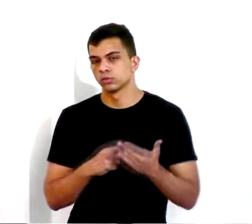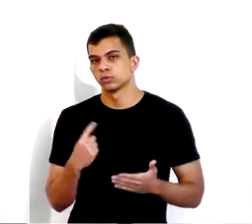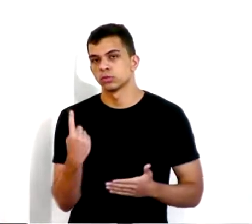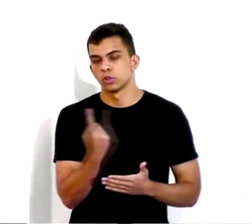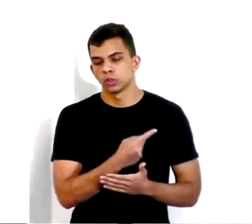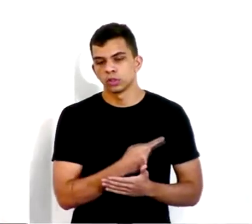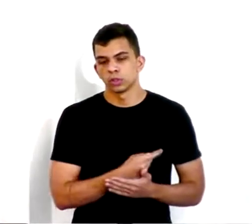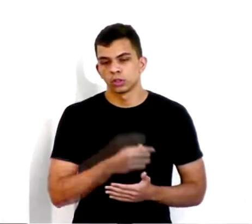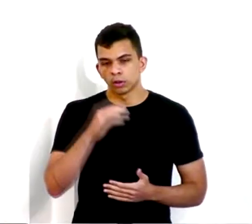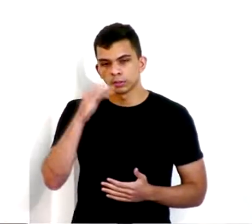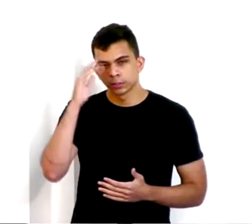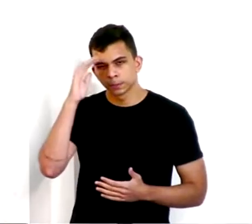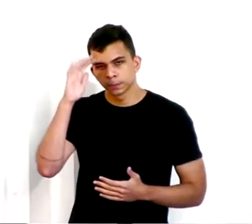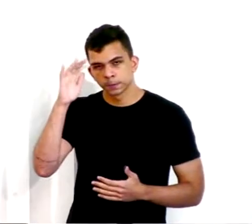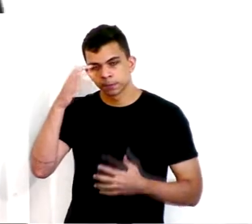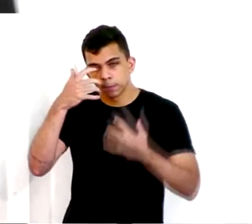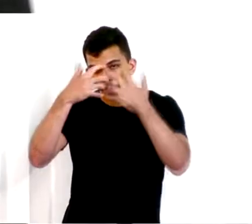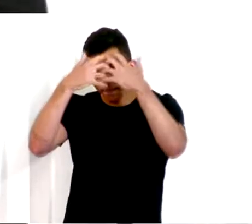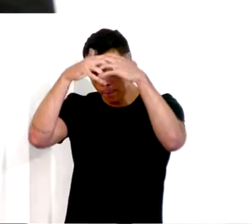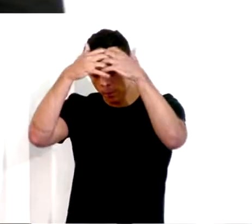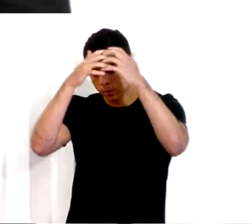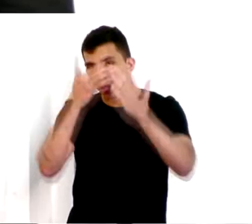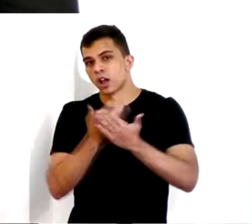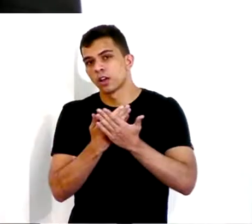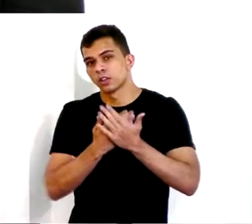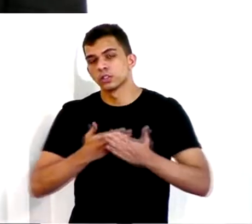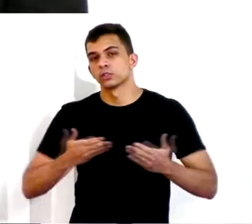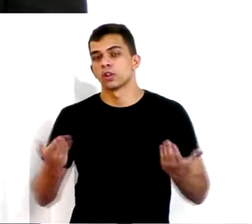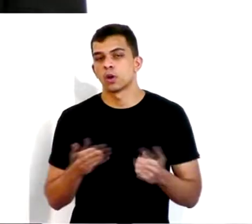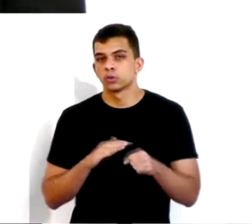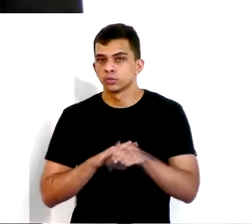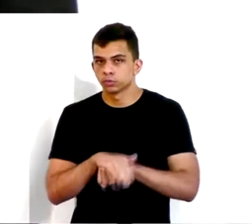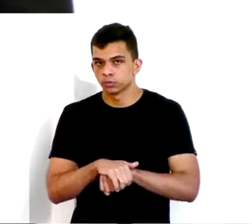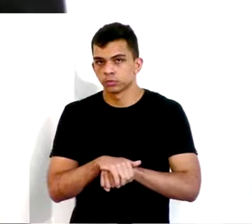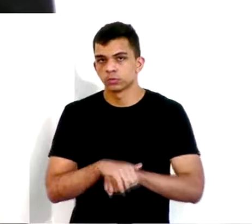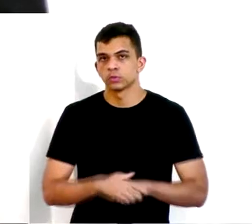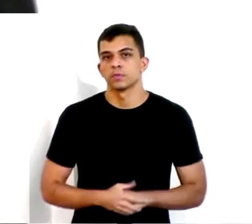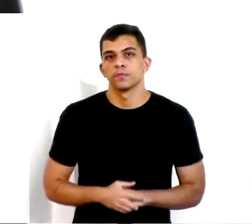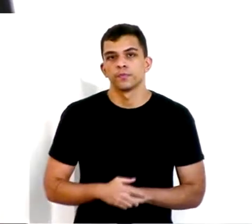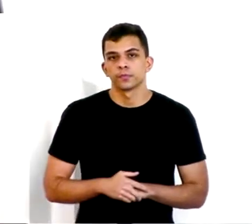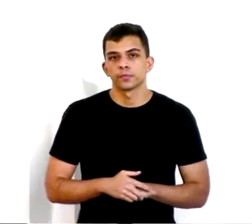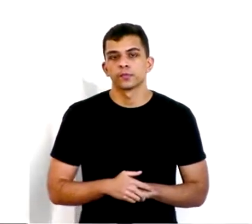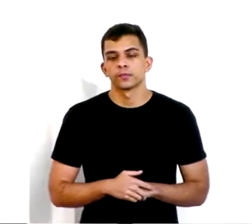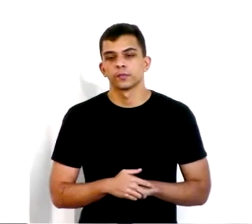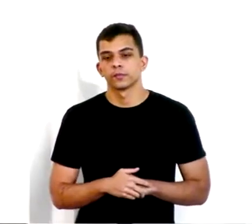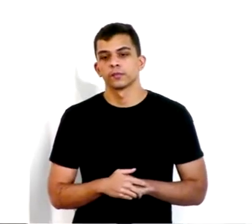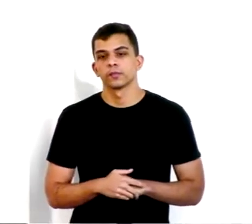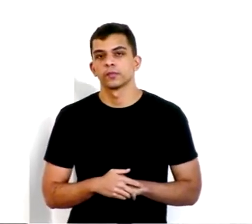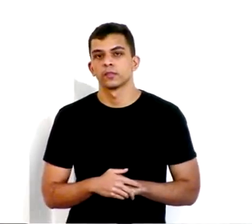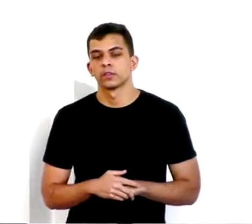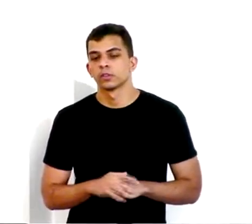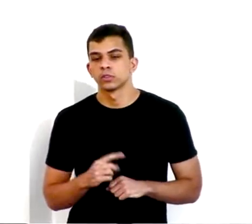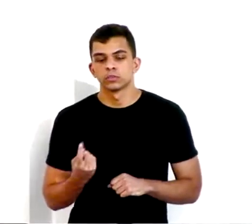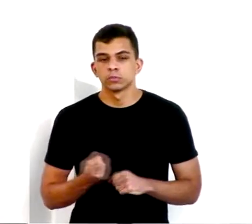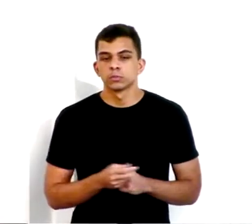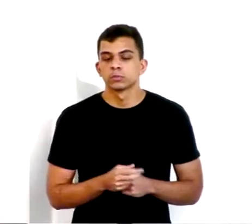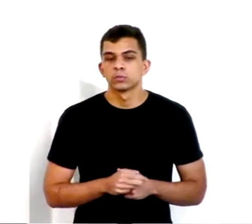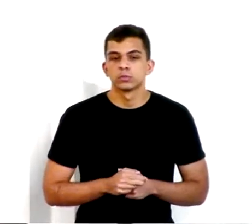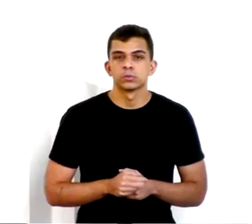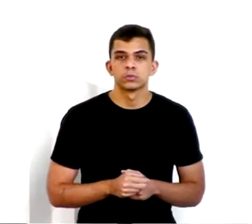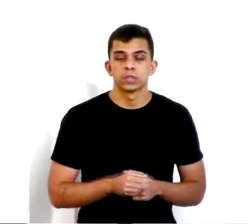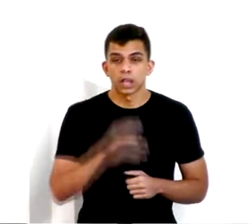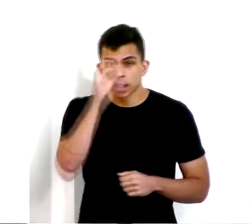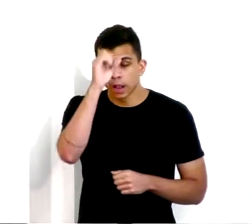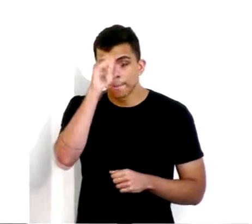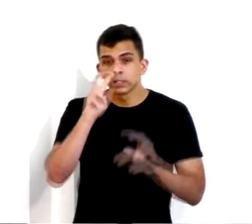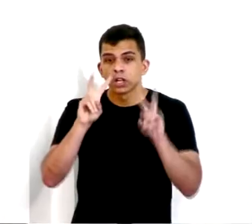nossa meditação, do nosso estudo nessa noite. Vamos ouvir a respeito da